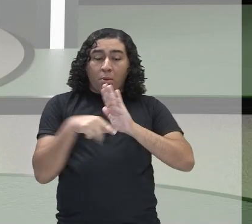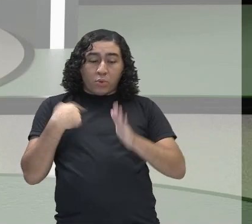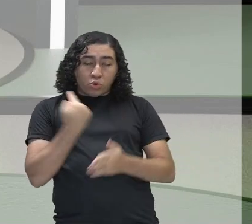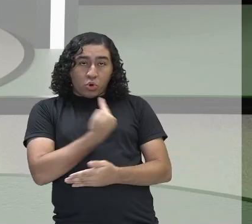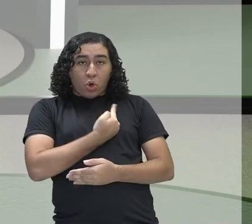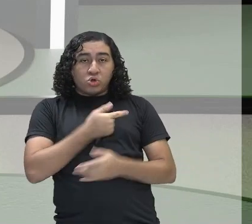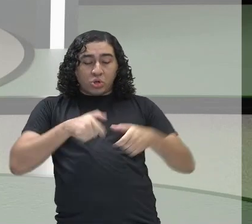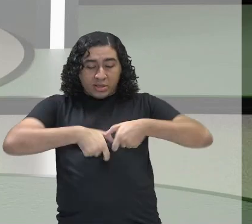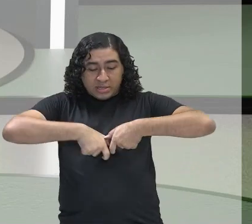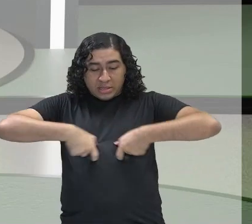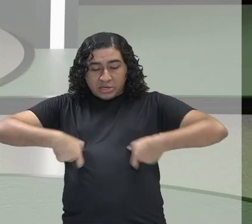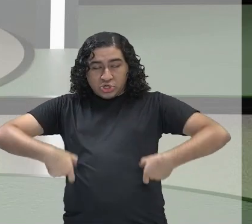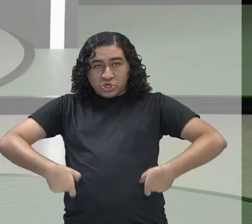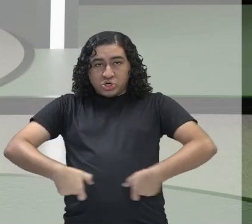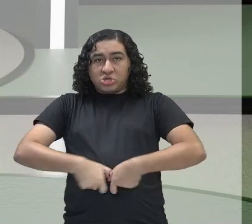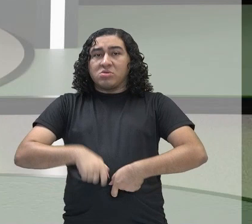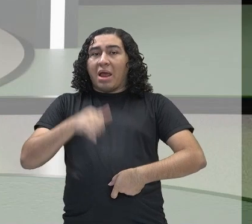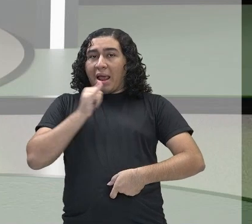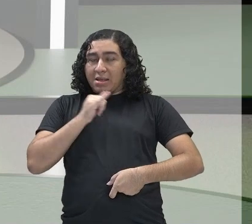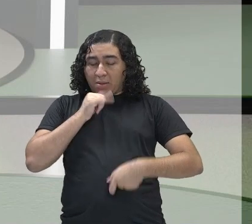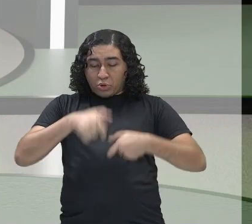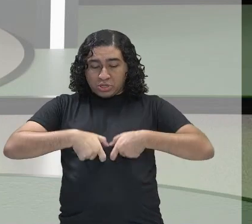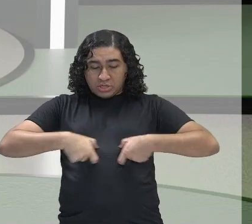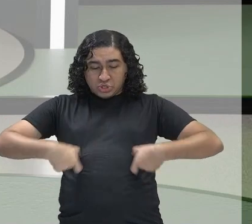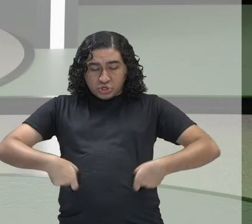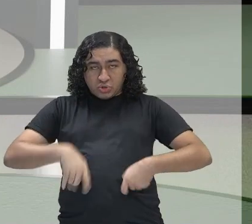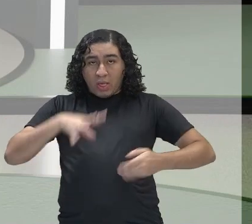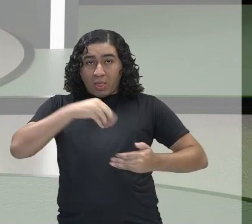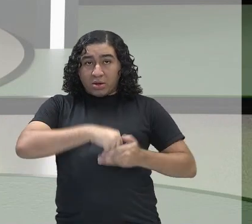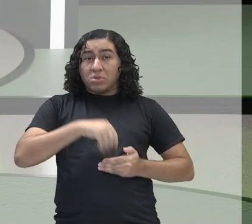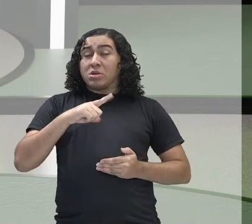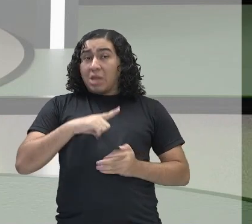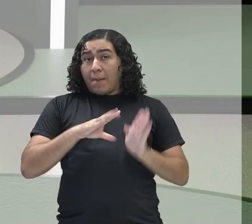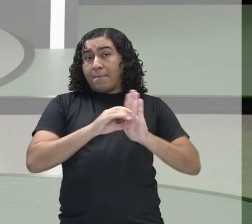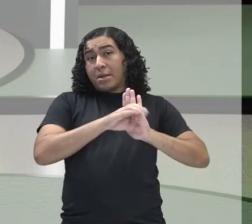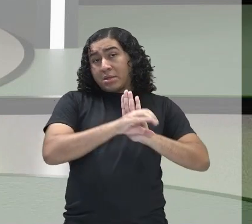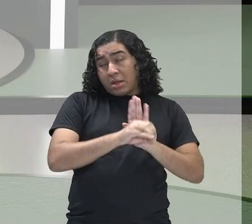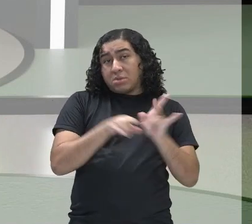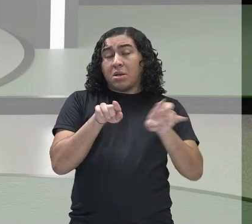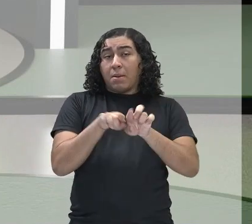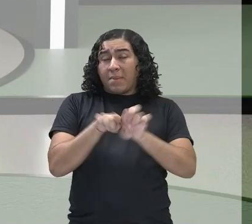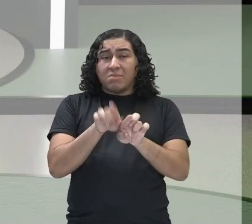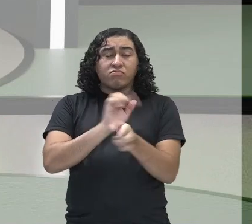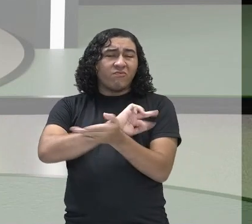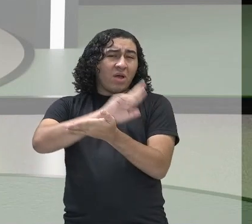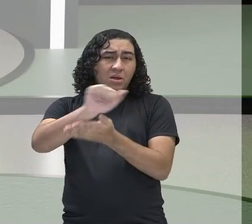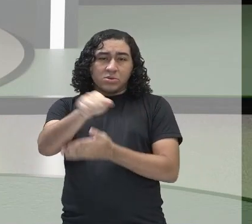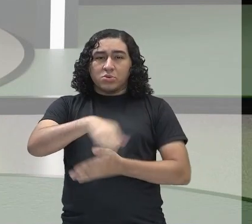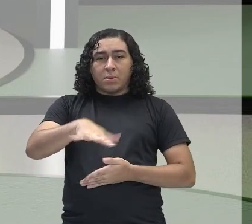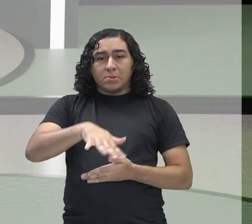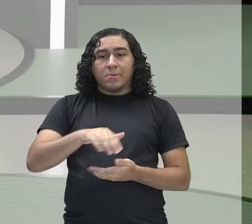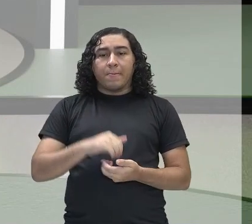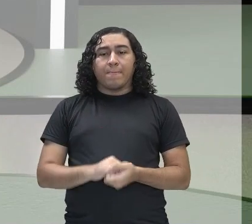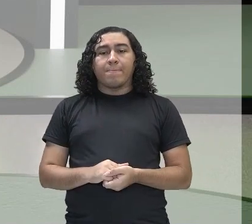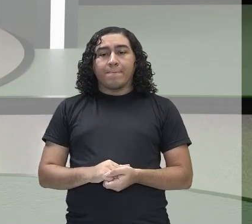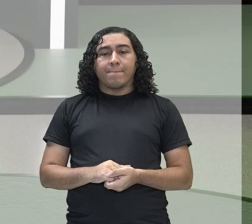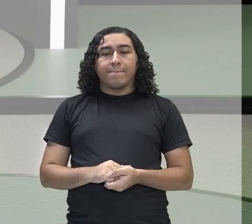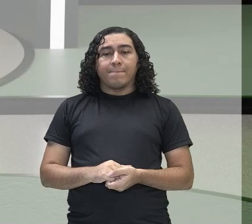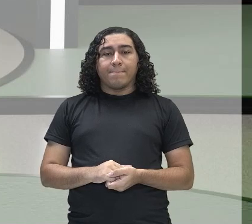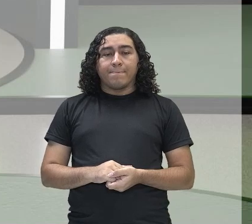intestinal por exemplo né Então as bactérias estão presentes em uma grande diversidade de ambientes Além